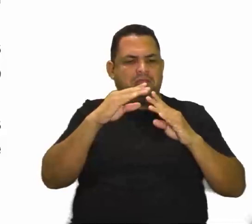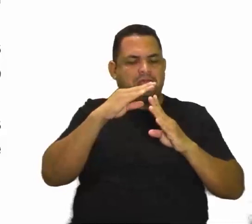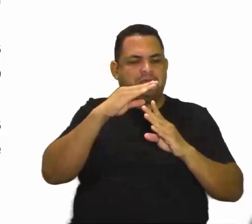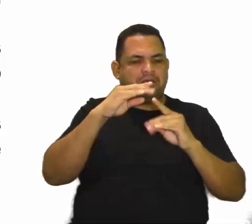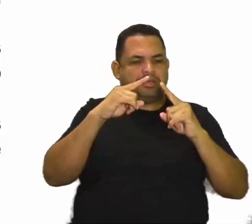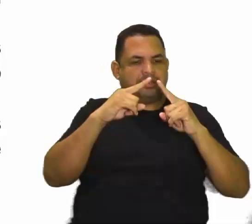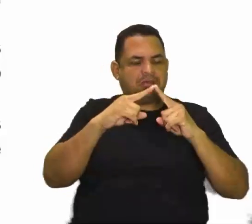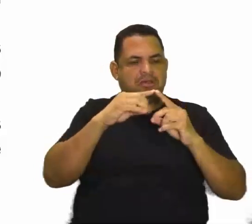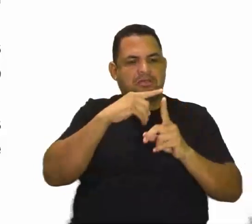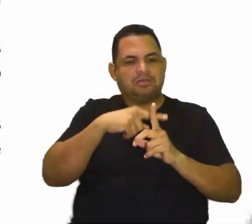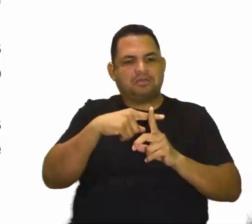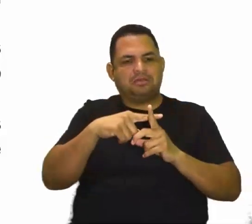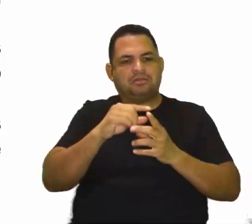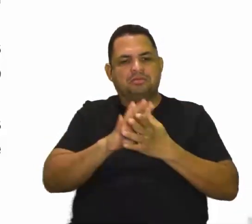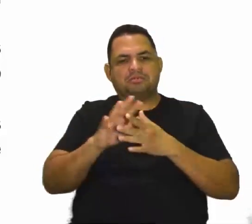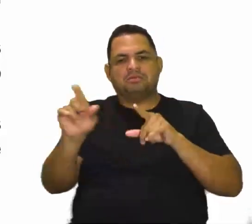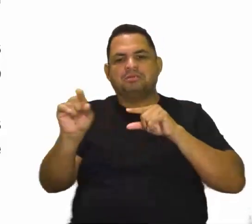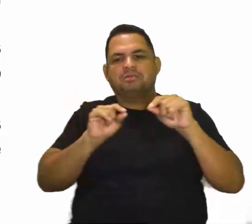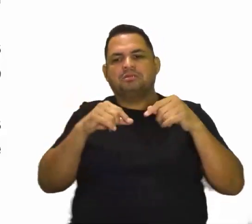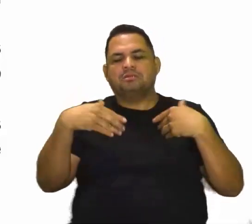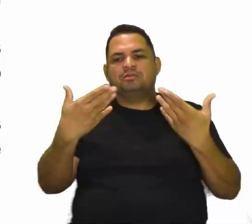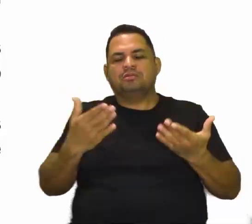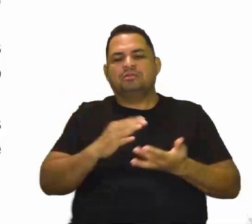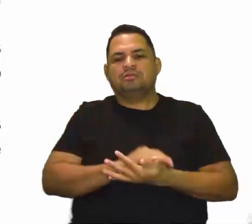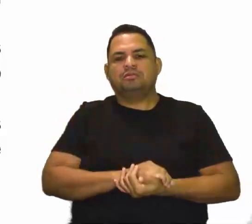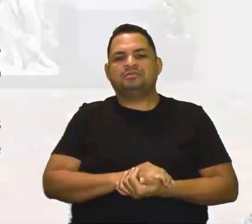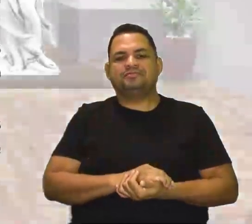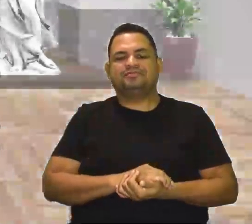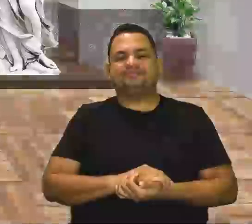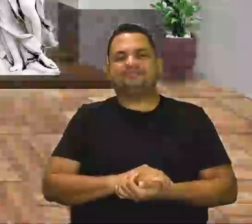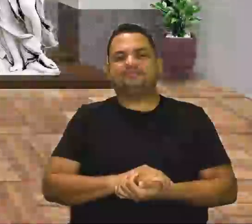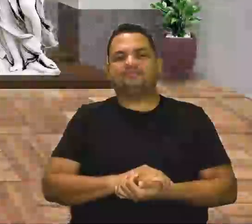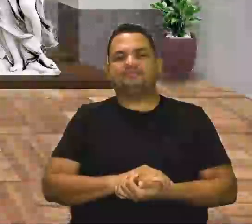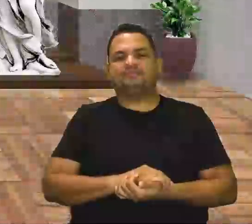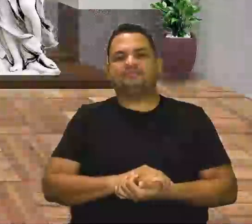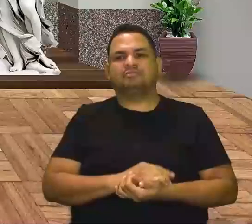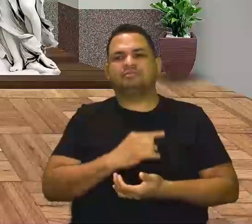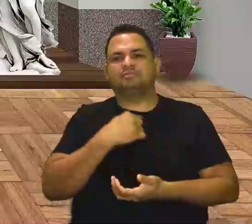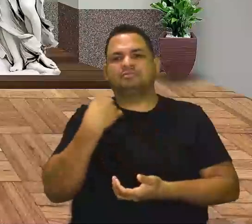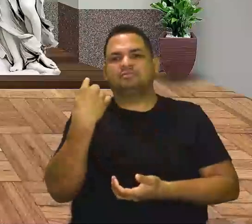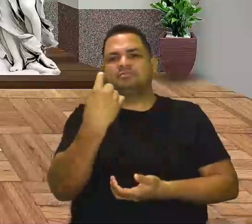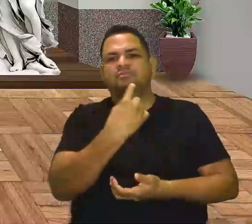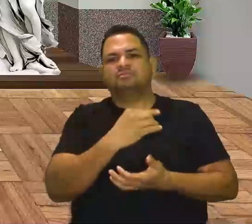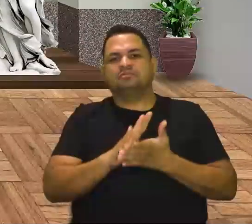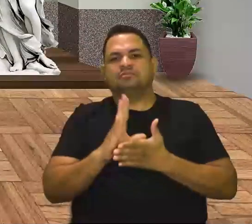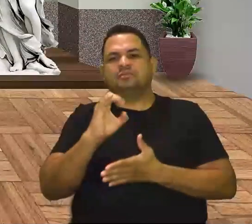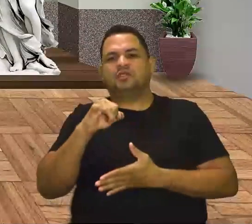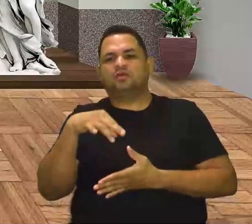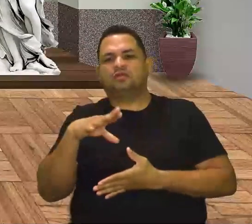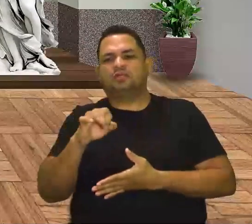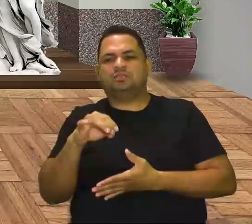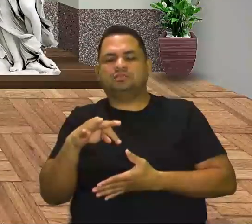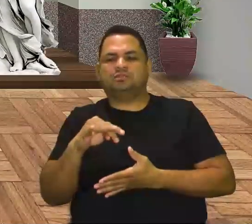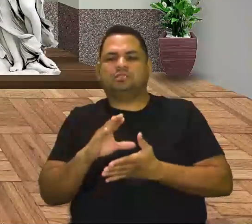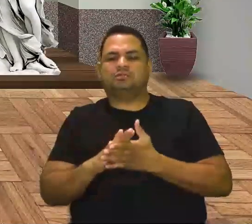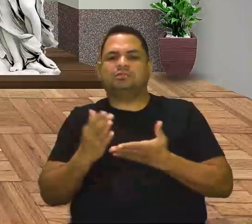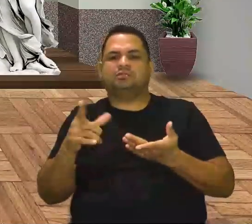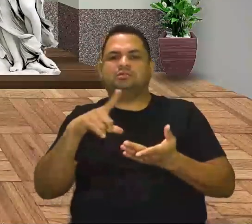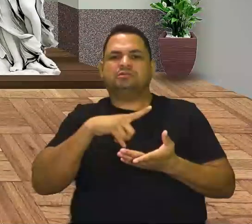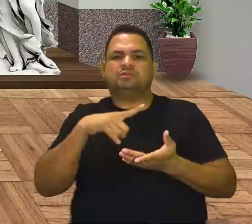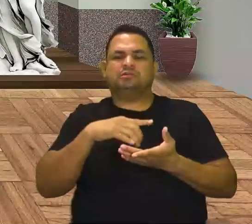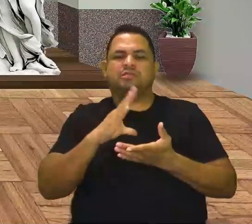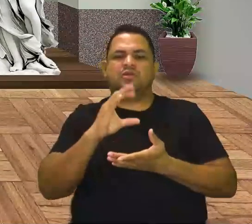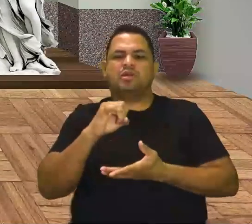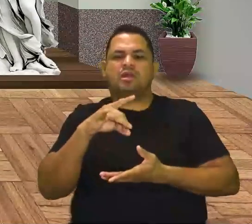daí? Pessoal, eles achavam que nós temos no contestado, naquele mesmo momento nós temos o cangaço, ele